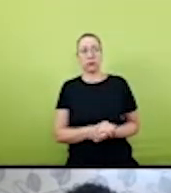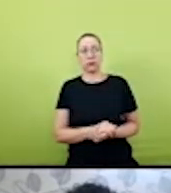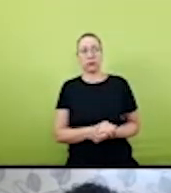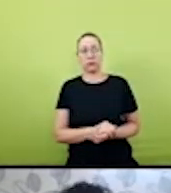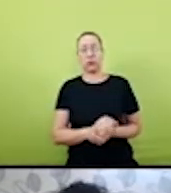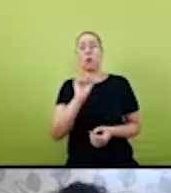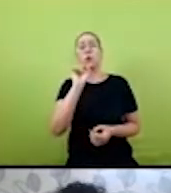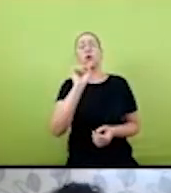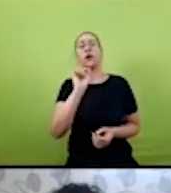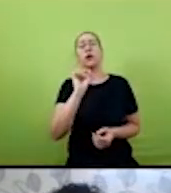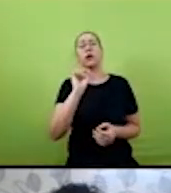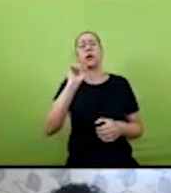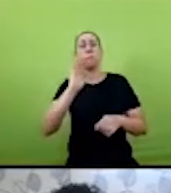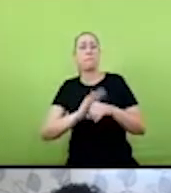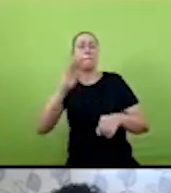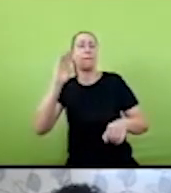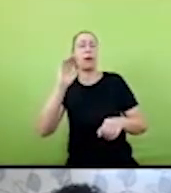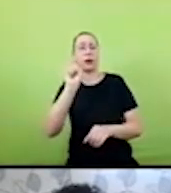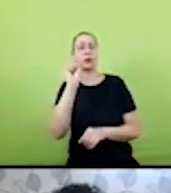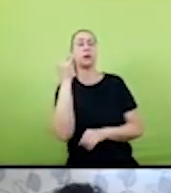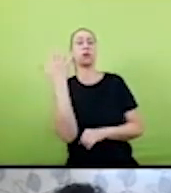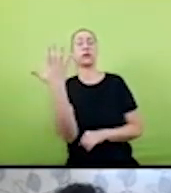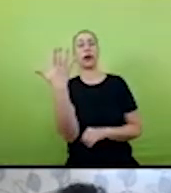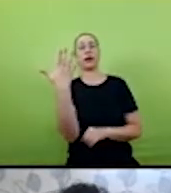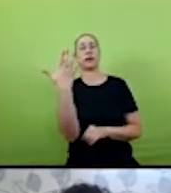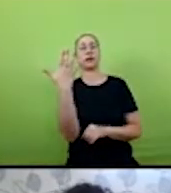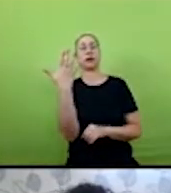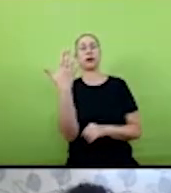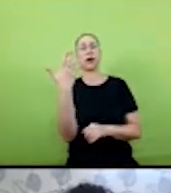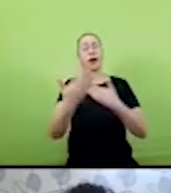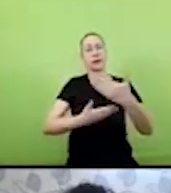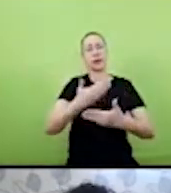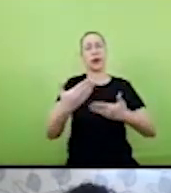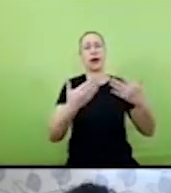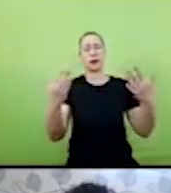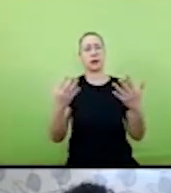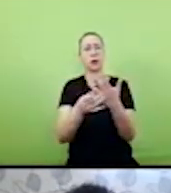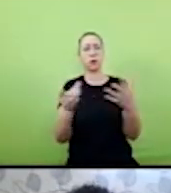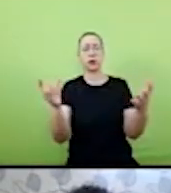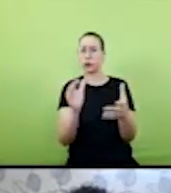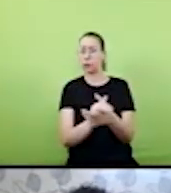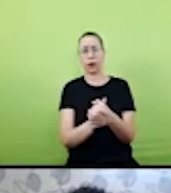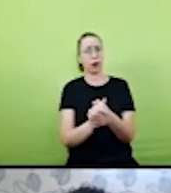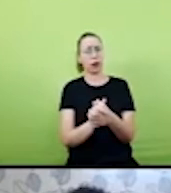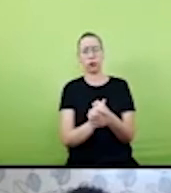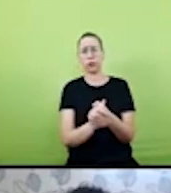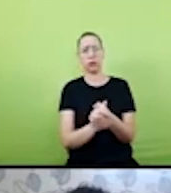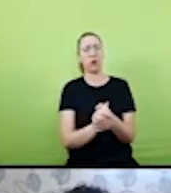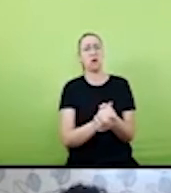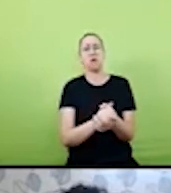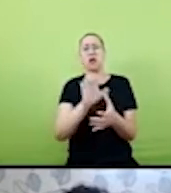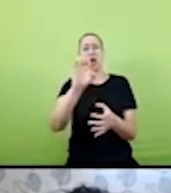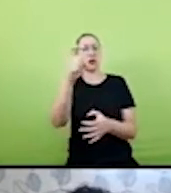relações afetivas, né, em que o homem, o marido, ex-marido, namorado, ex-namorado, tem